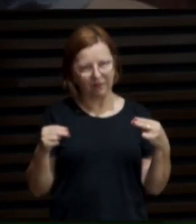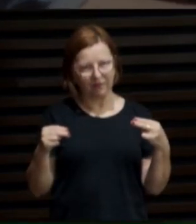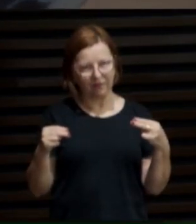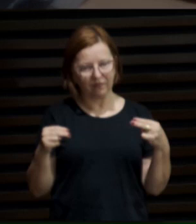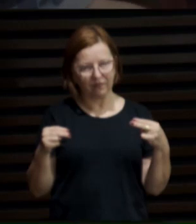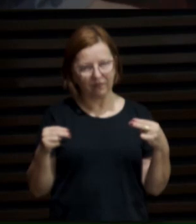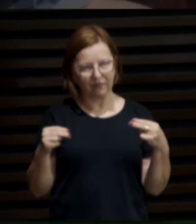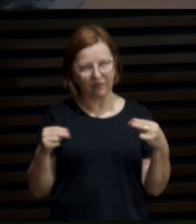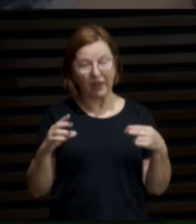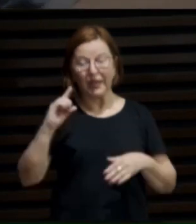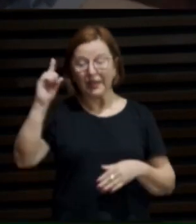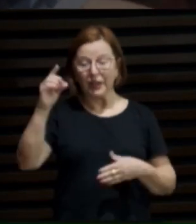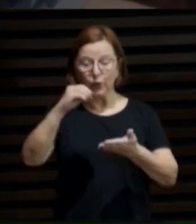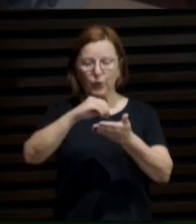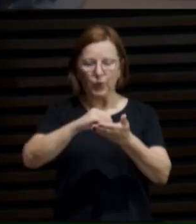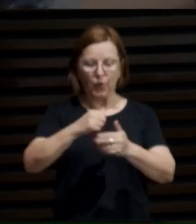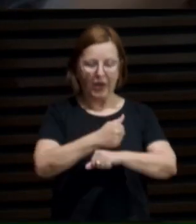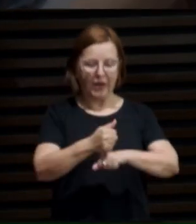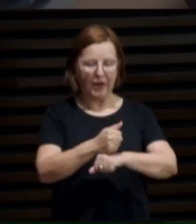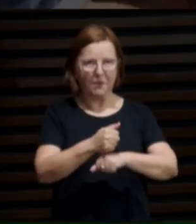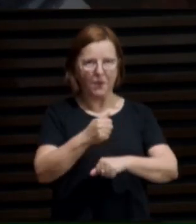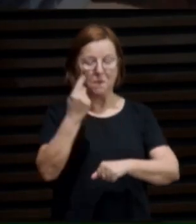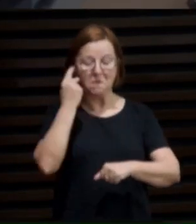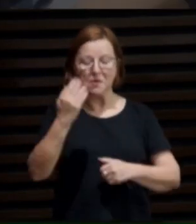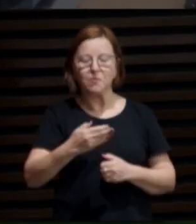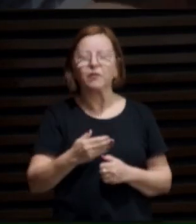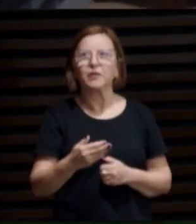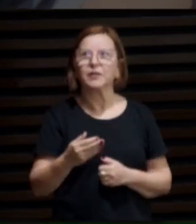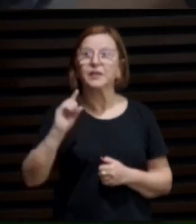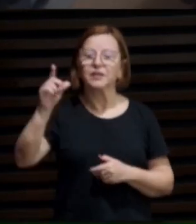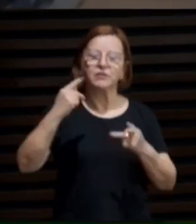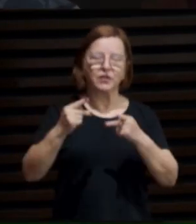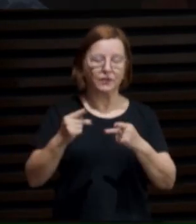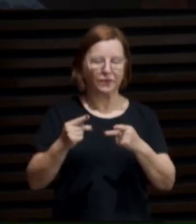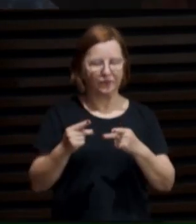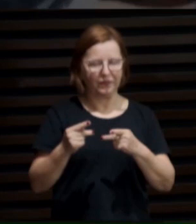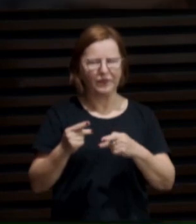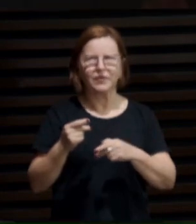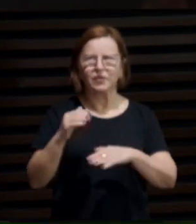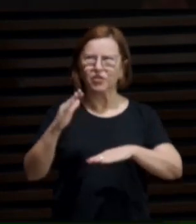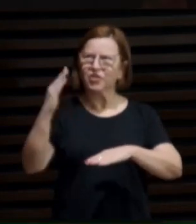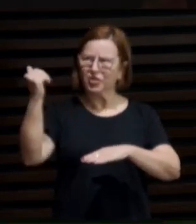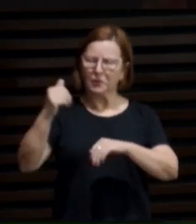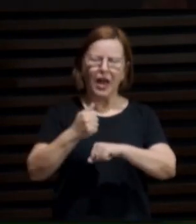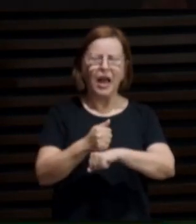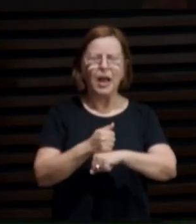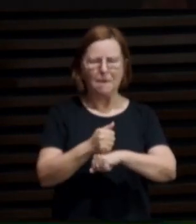Abraão à prova e lhe disse: Abraão, este lhe respondeu: eis-me